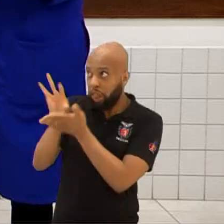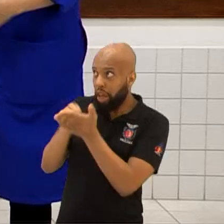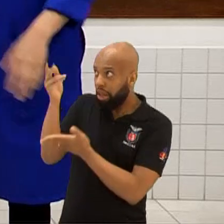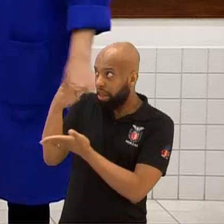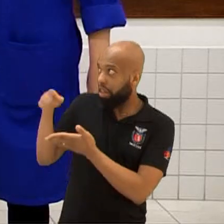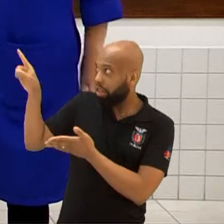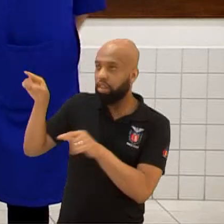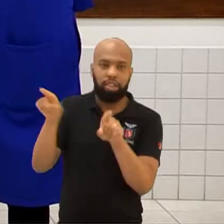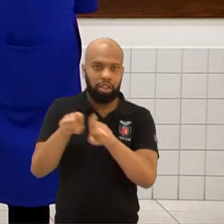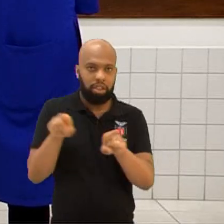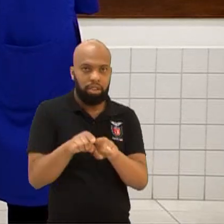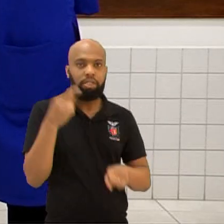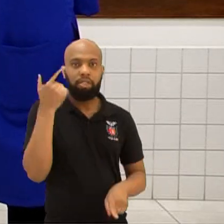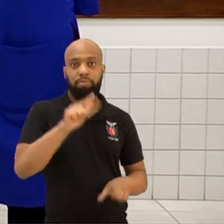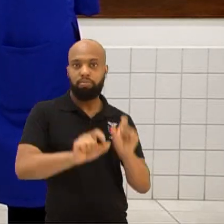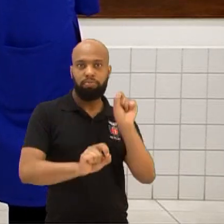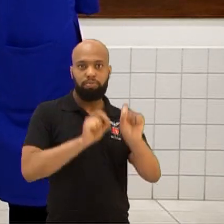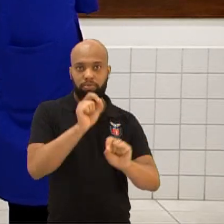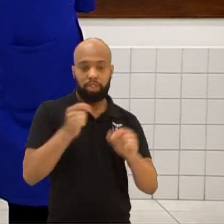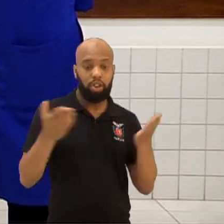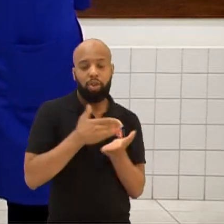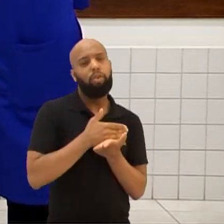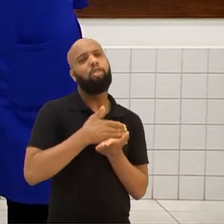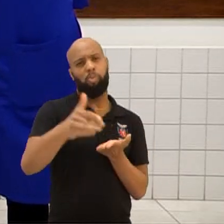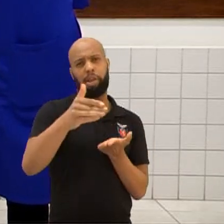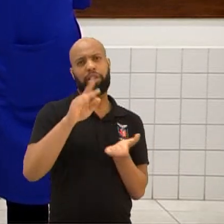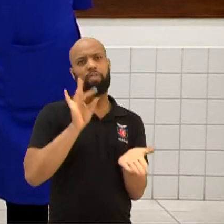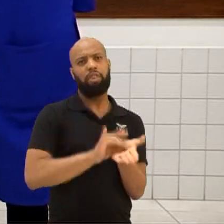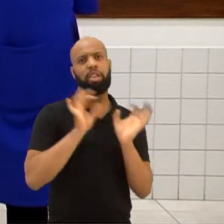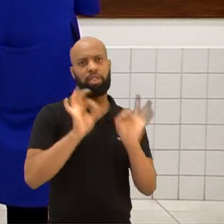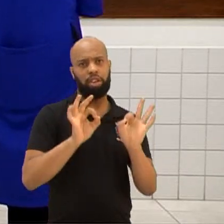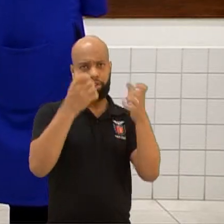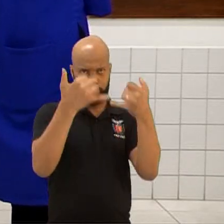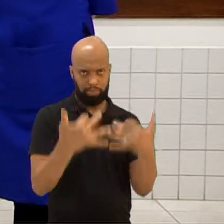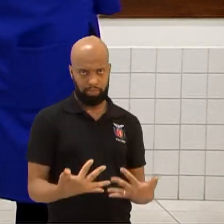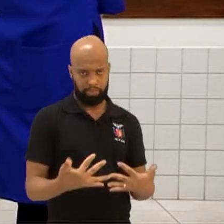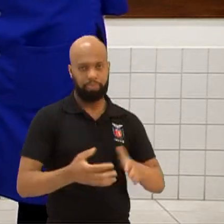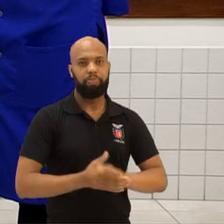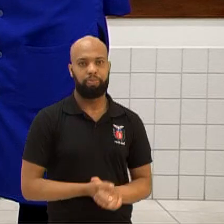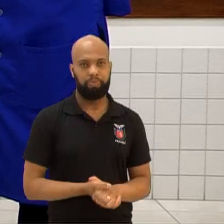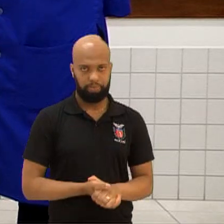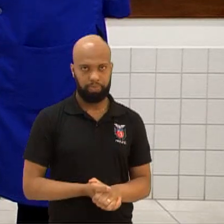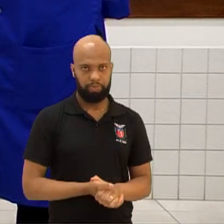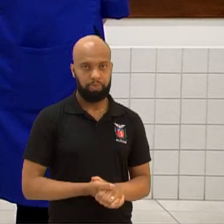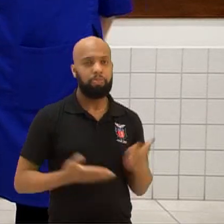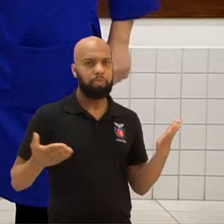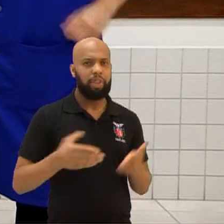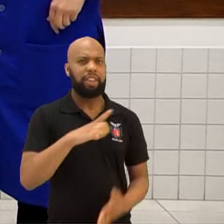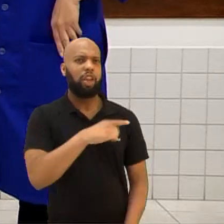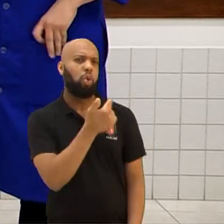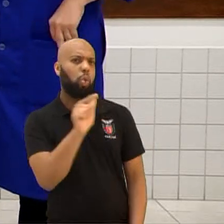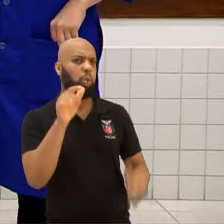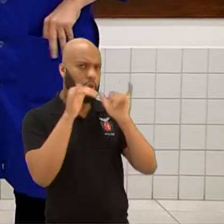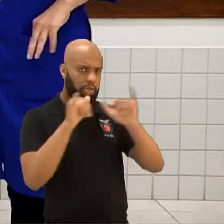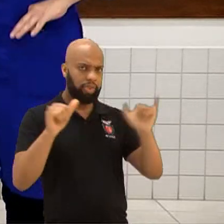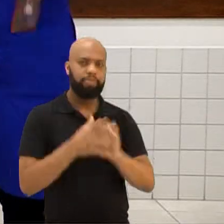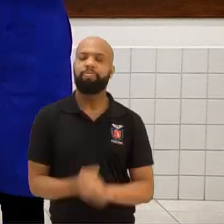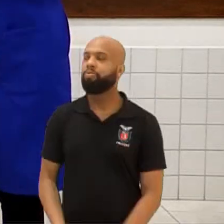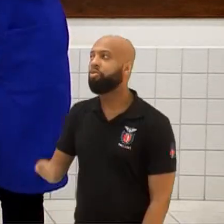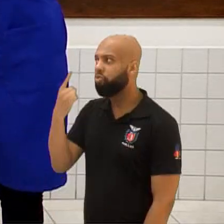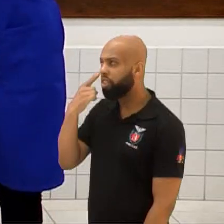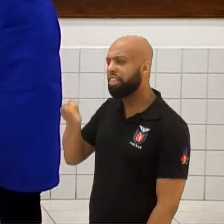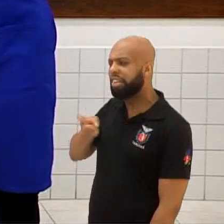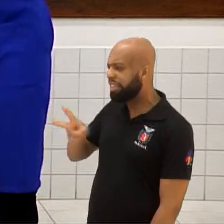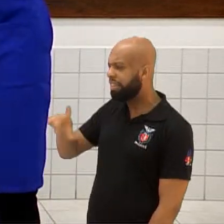para que nós possamos iniciar a nossa explicação aí, iniciar o quiz, né? Sueli, tem mais algum recadinho aí? Olha,